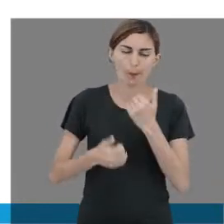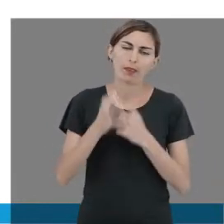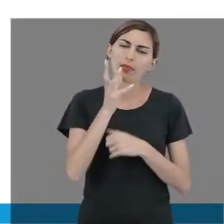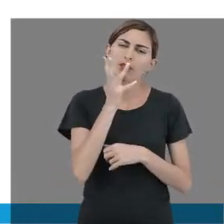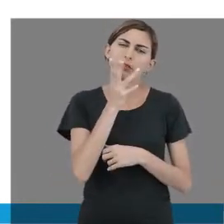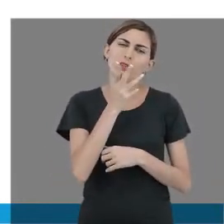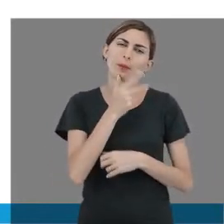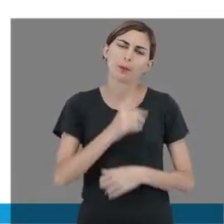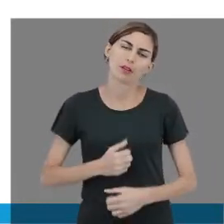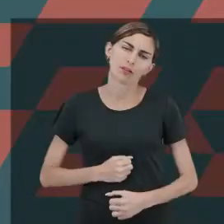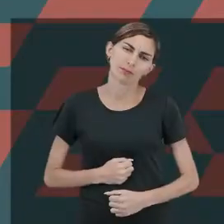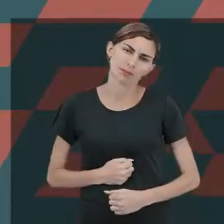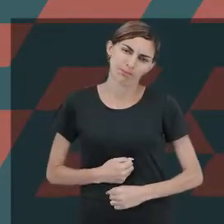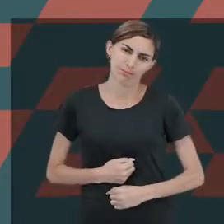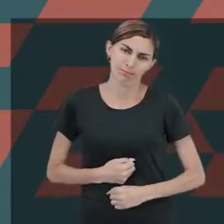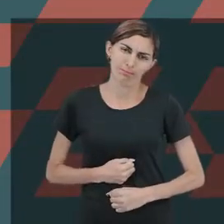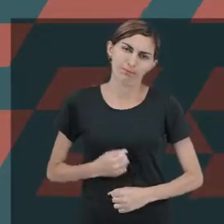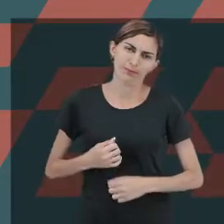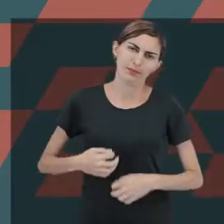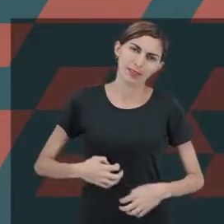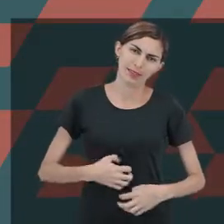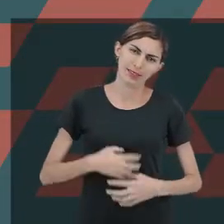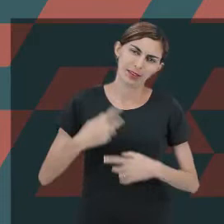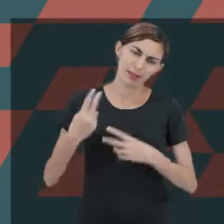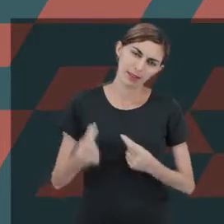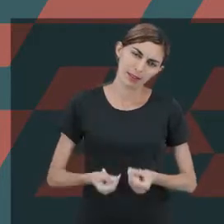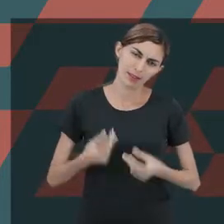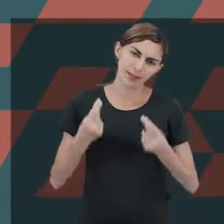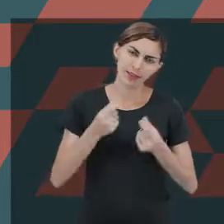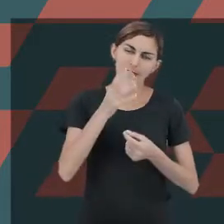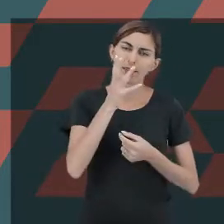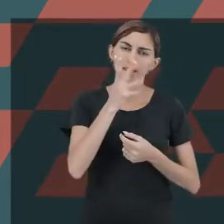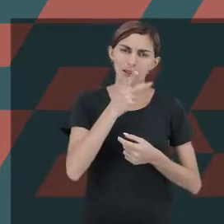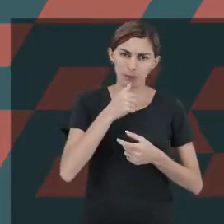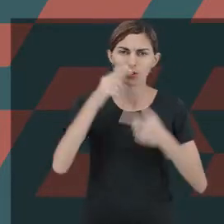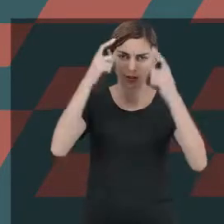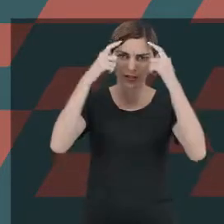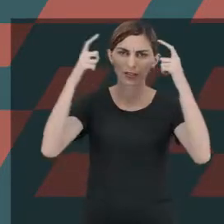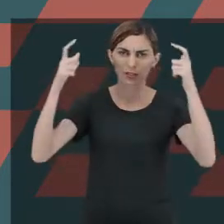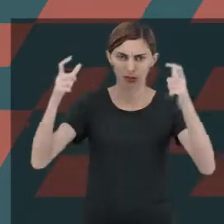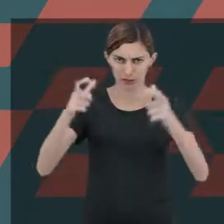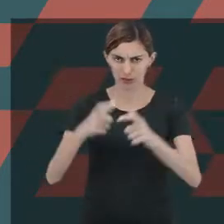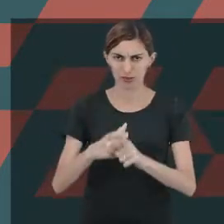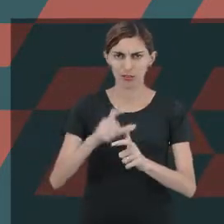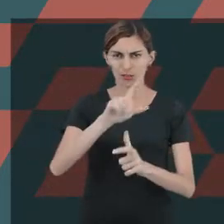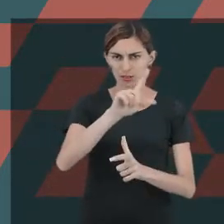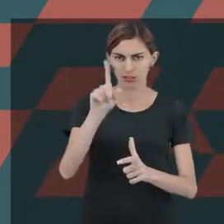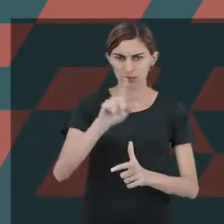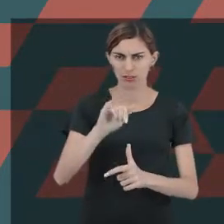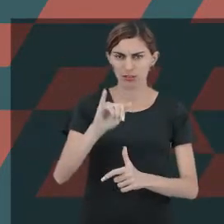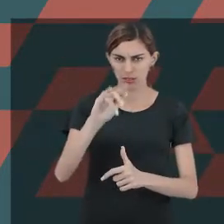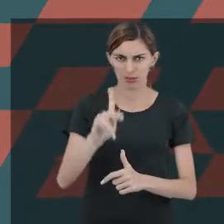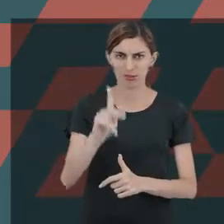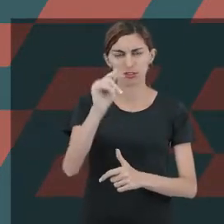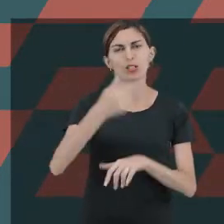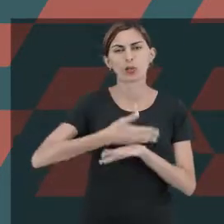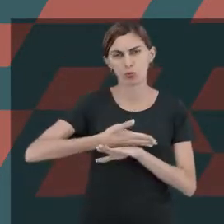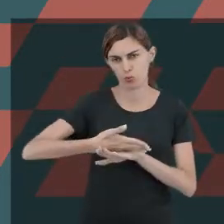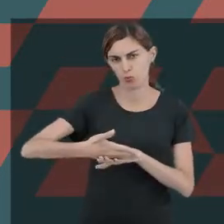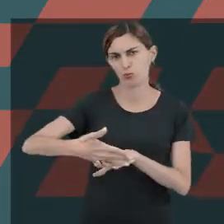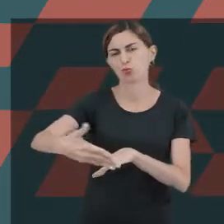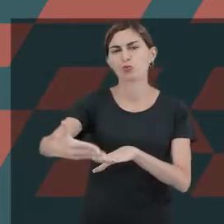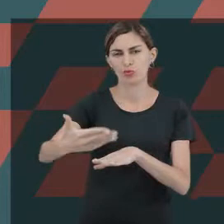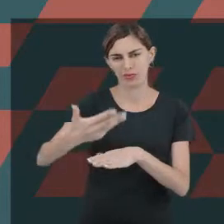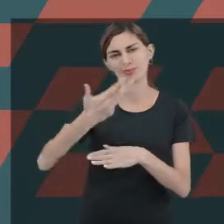fazer a digestão. Isso é uma coisa que é muito frequente na síndrome congênita de Zika vírus. A gente vê em outras encefalopatias, mas eu acho que na síndrome congênita de Zika vírus